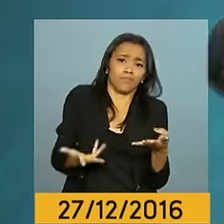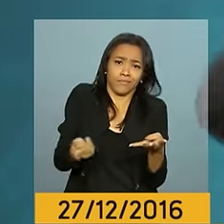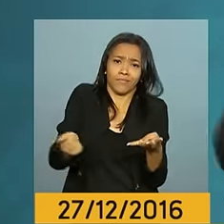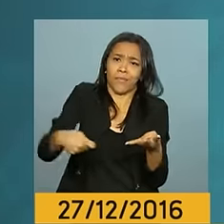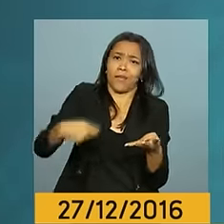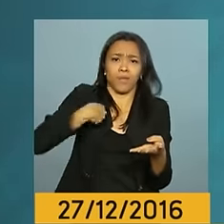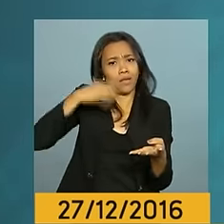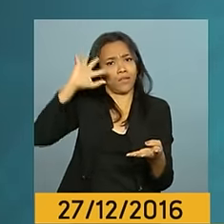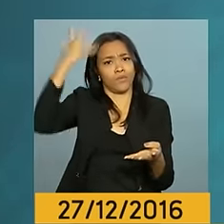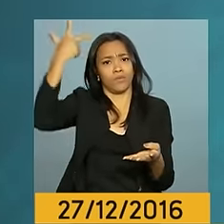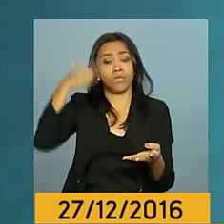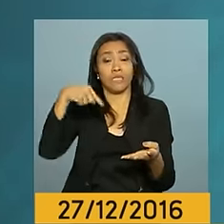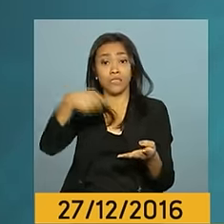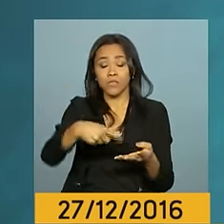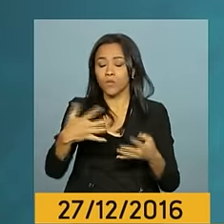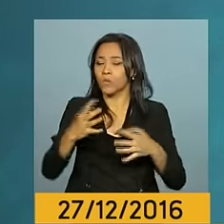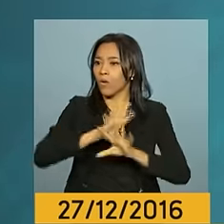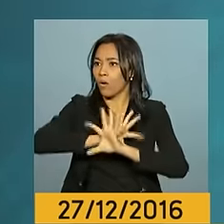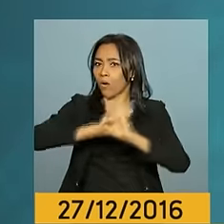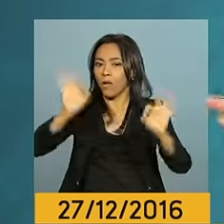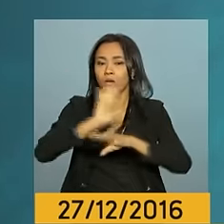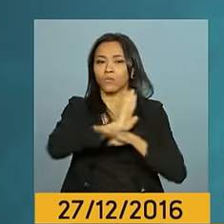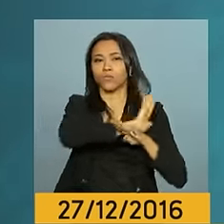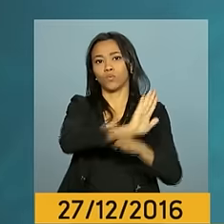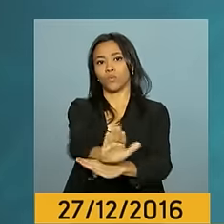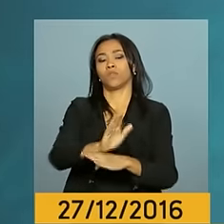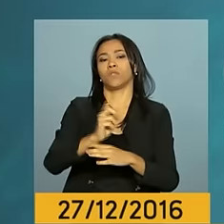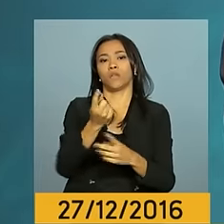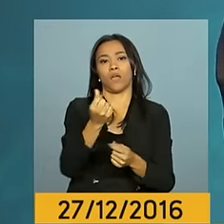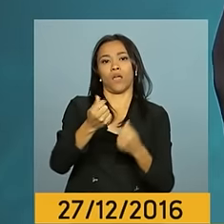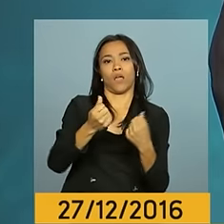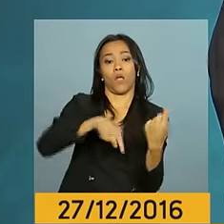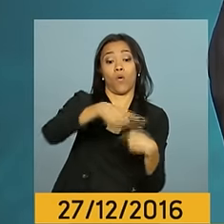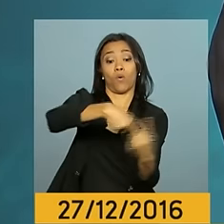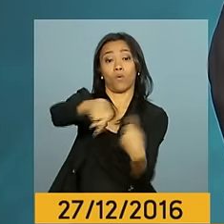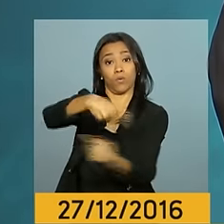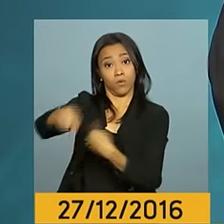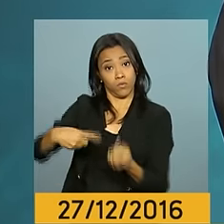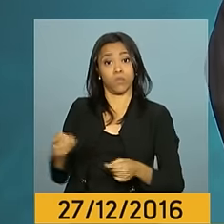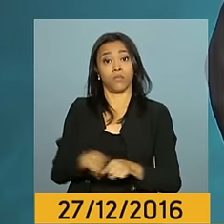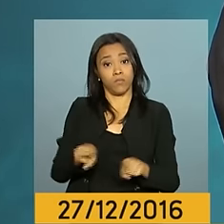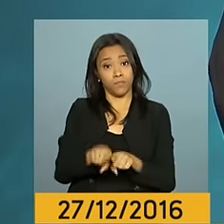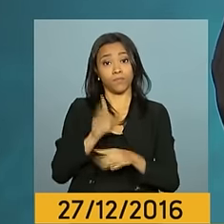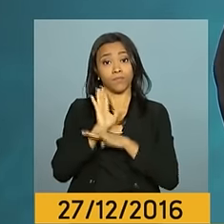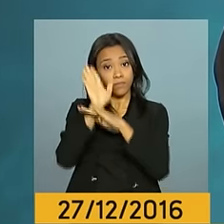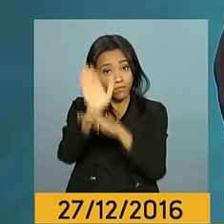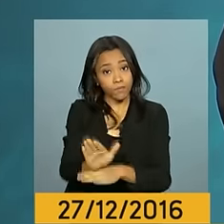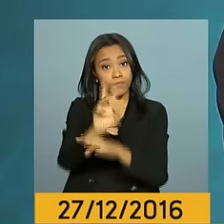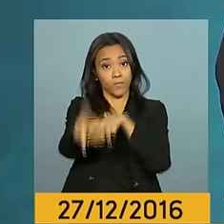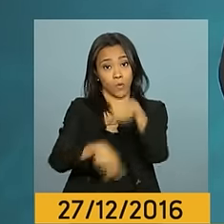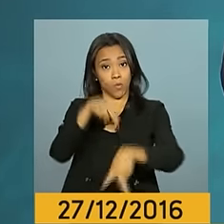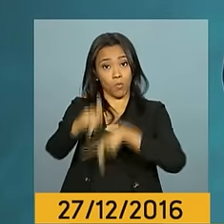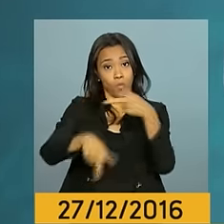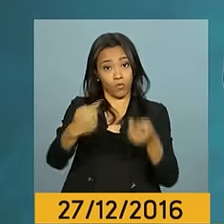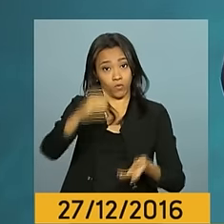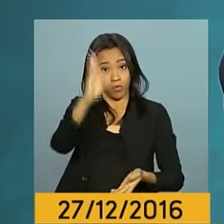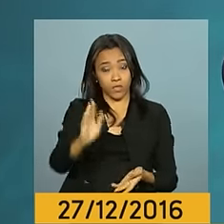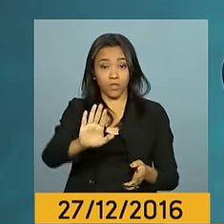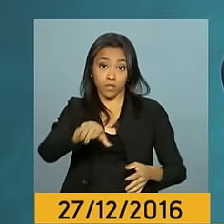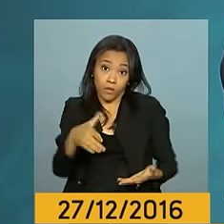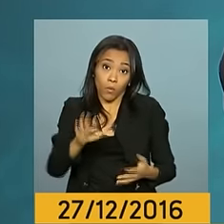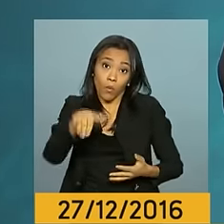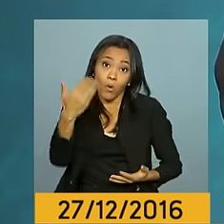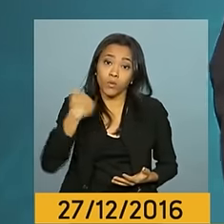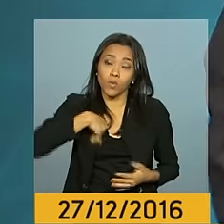tem uma repercussão Extraordinária na economia e para o povo eh brasileiro então quando nós tomamos